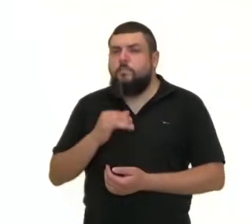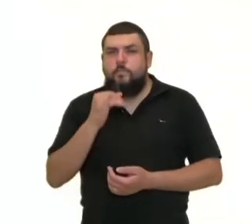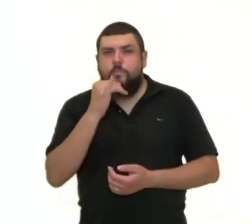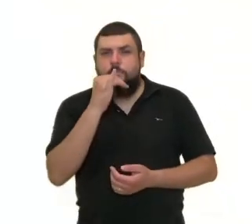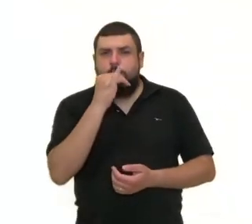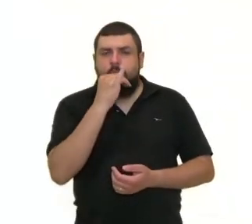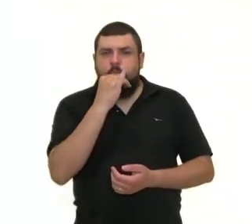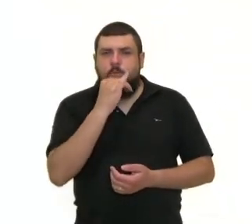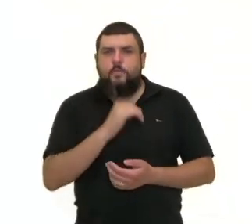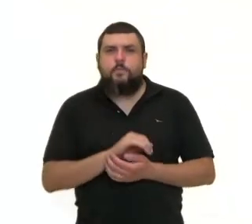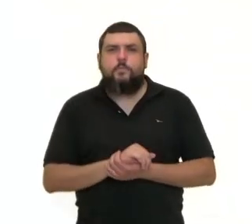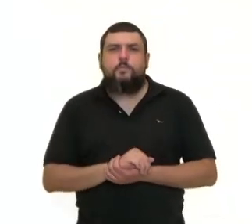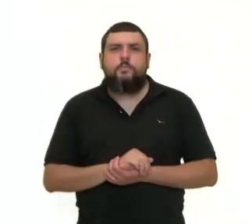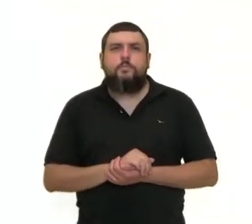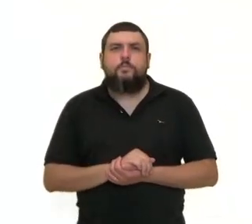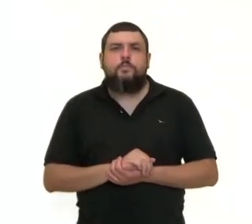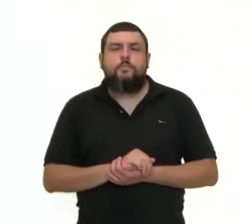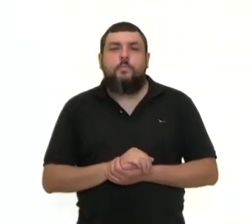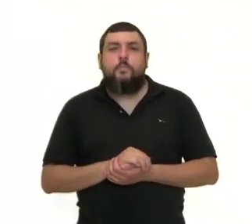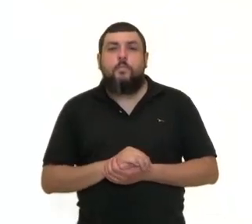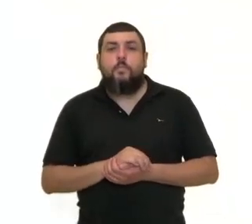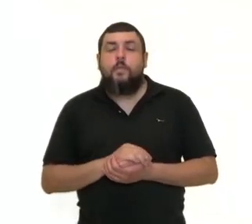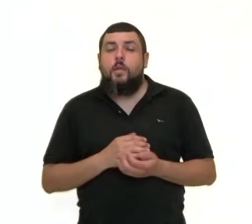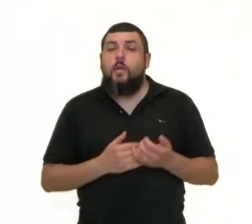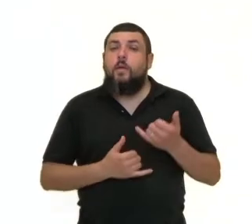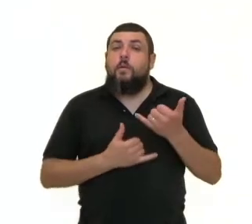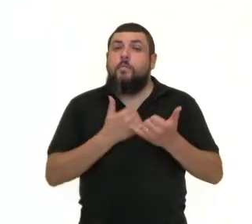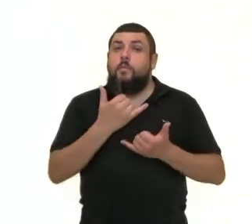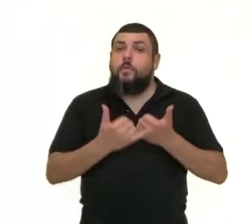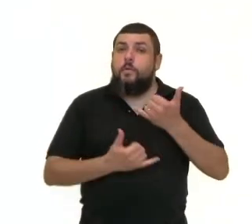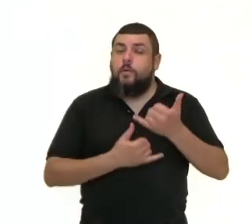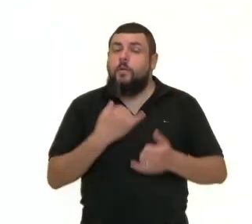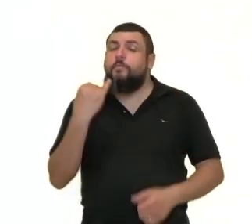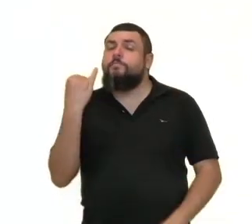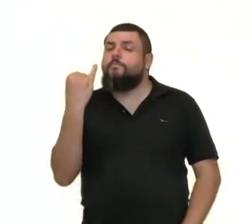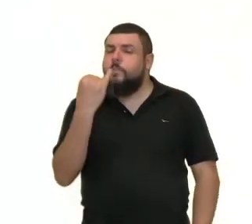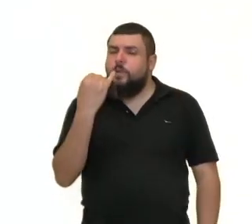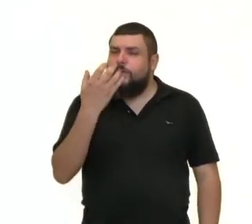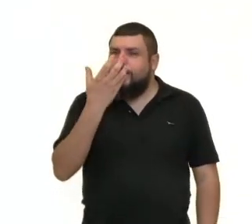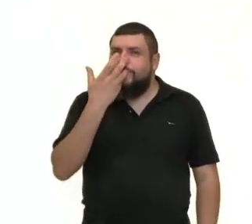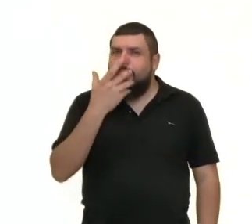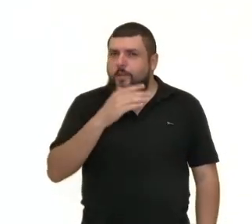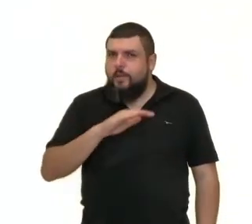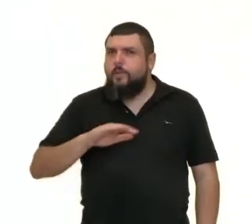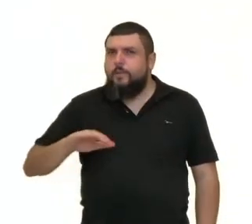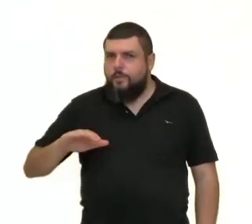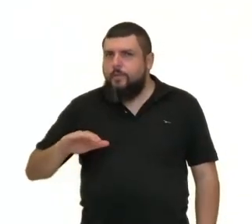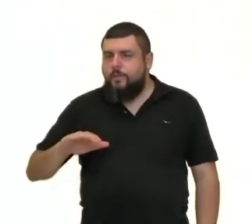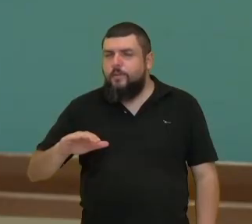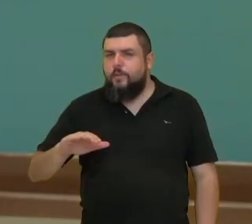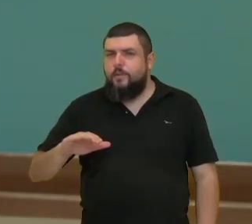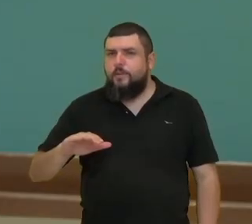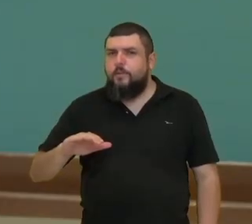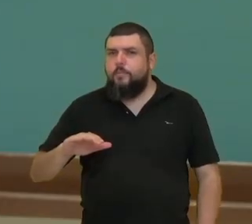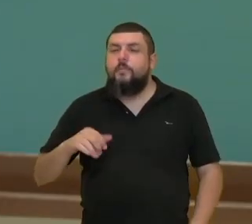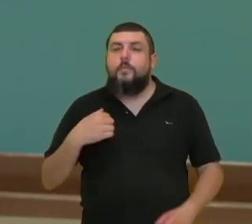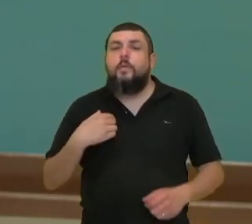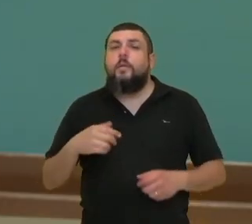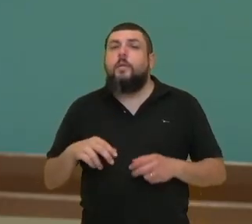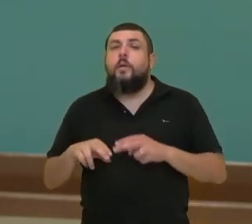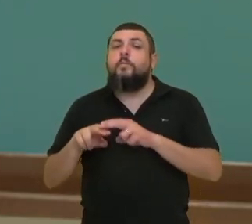exemplo. Brincar é importante para as crianças. Olha a explicação, o motivo, a razão. Eu vou colocar